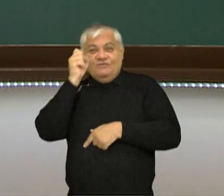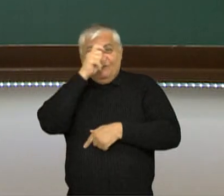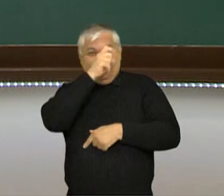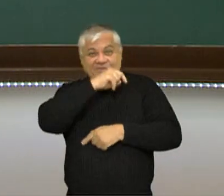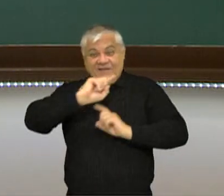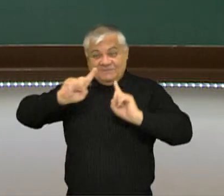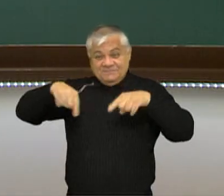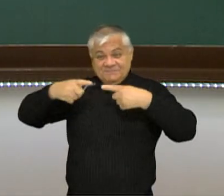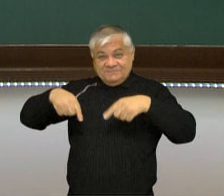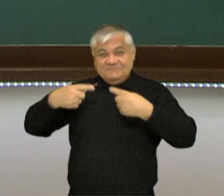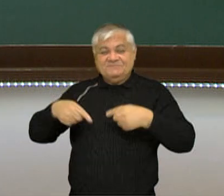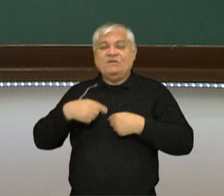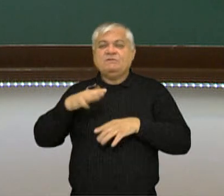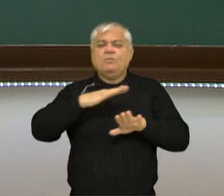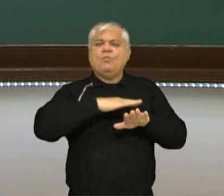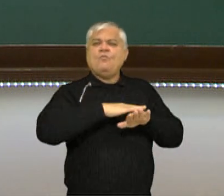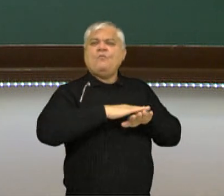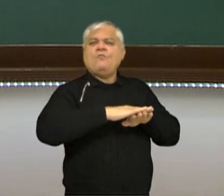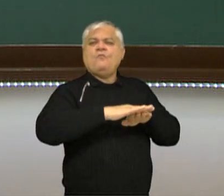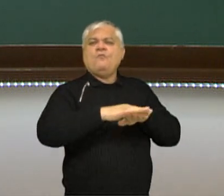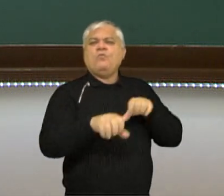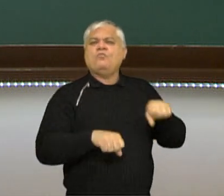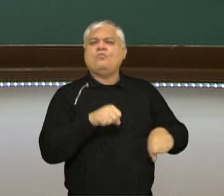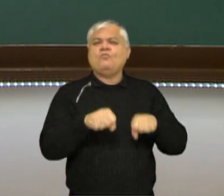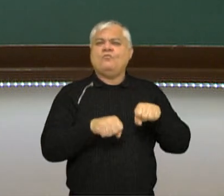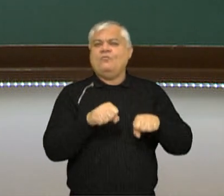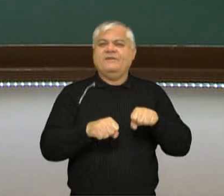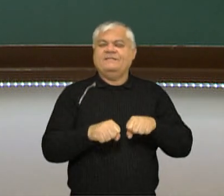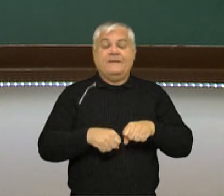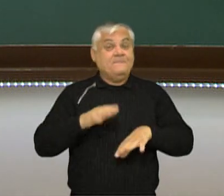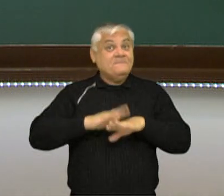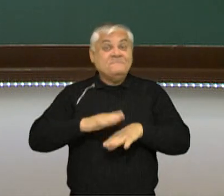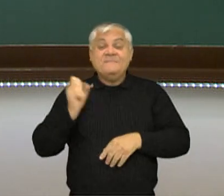aquela prova só na estrada, tá bom? O problema